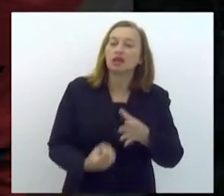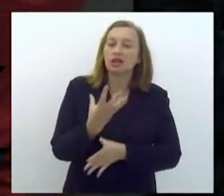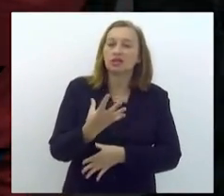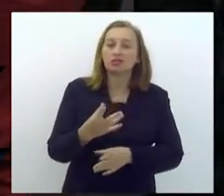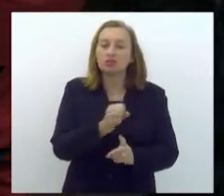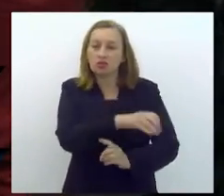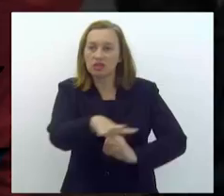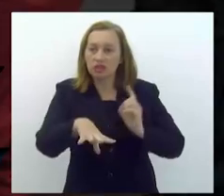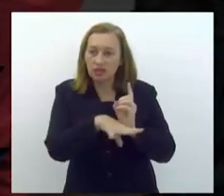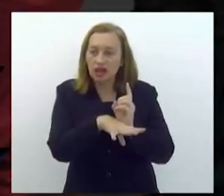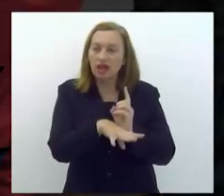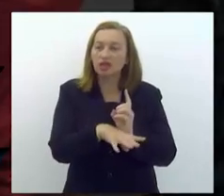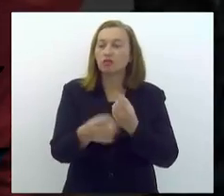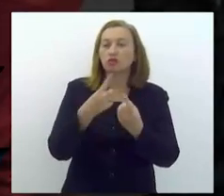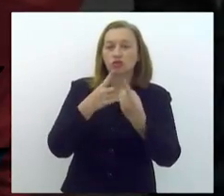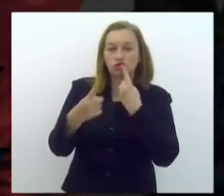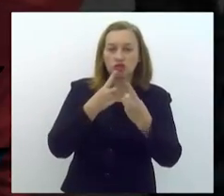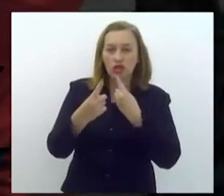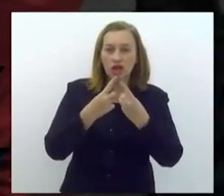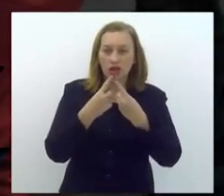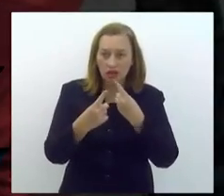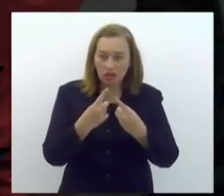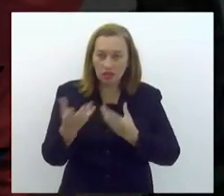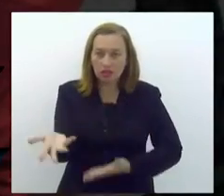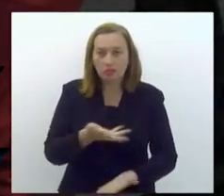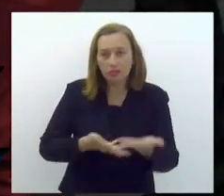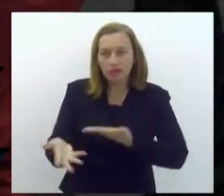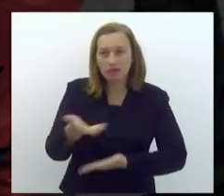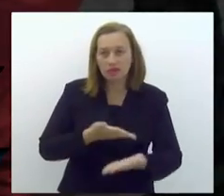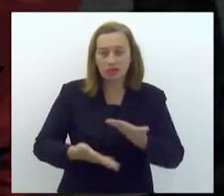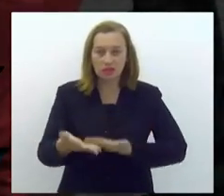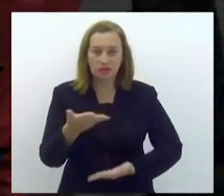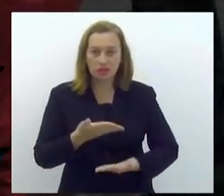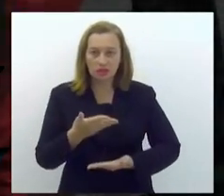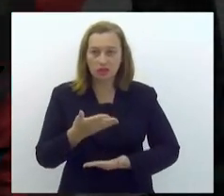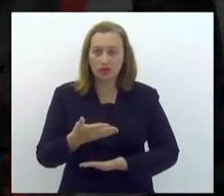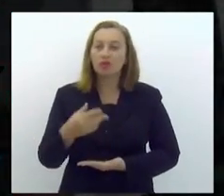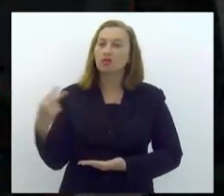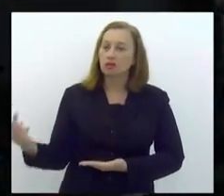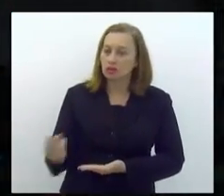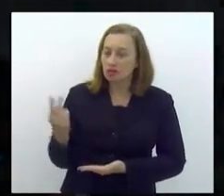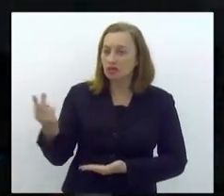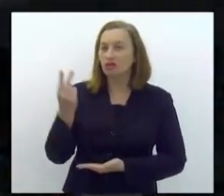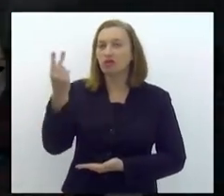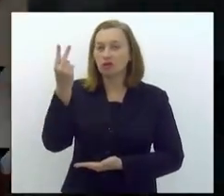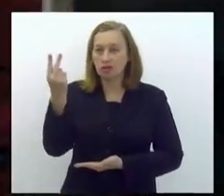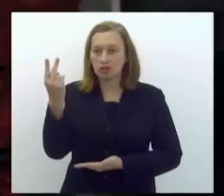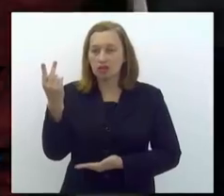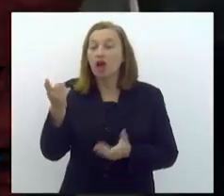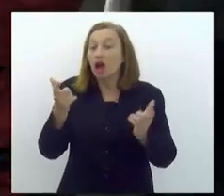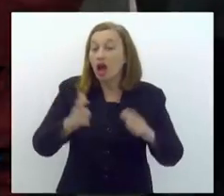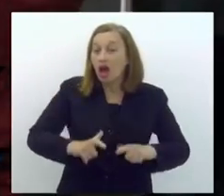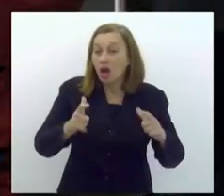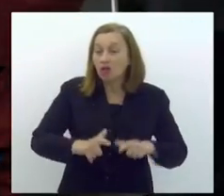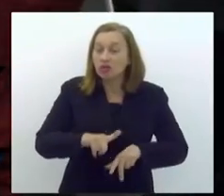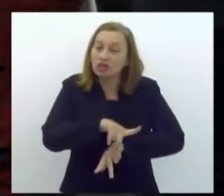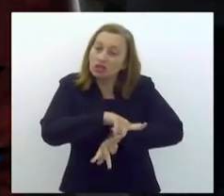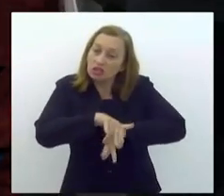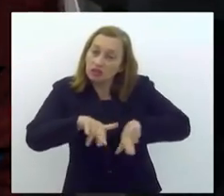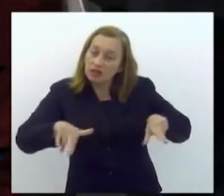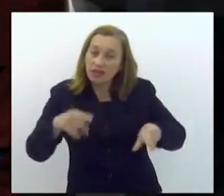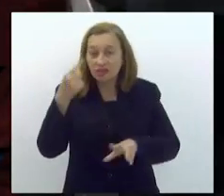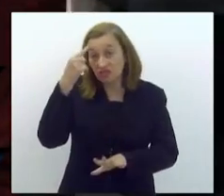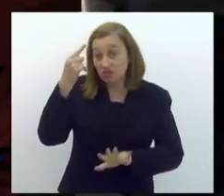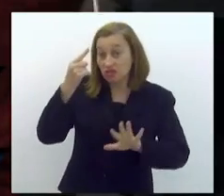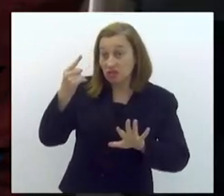onde o diálogo e a participação cívica sejam valorizados e onde a diversidade de